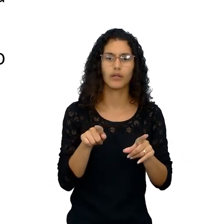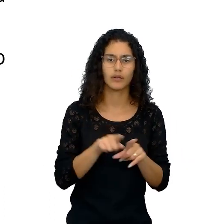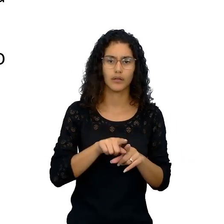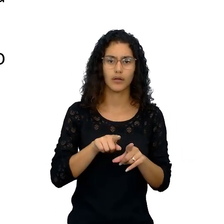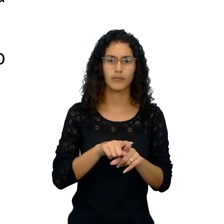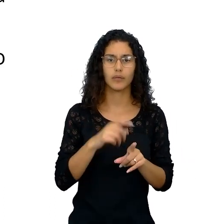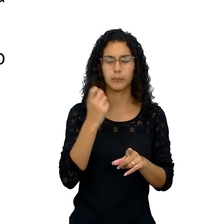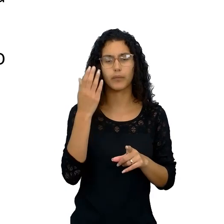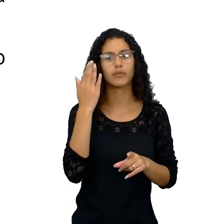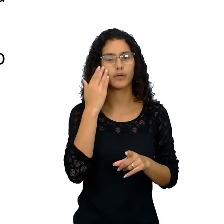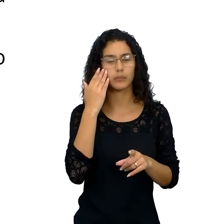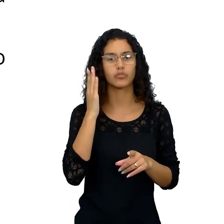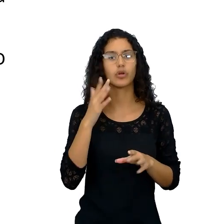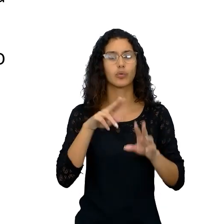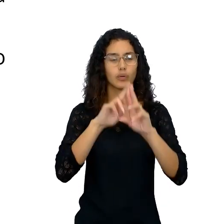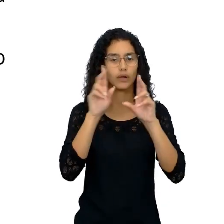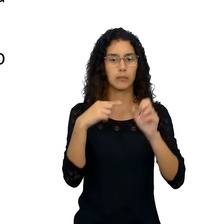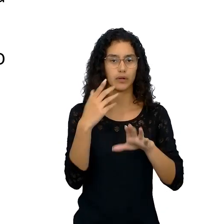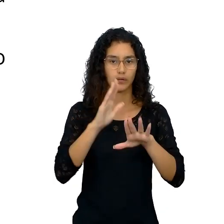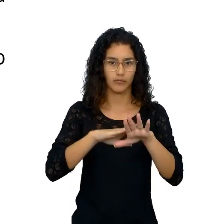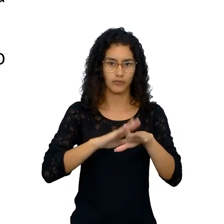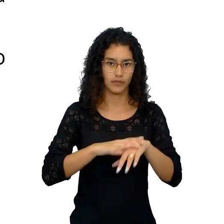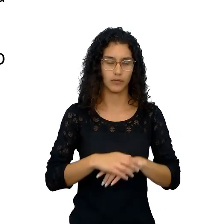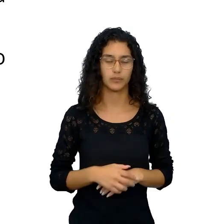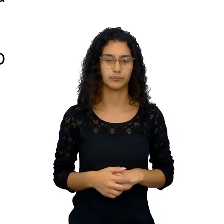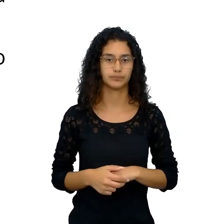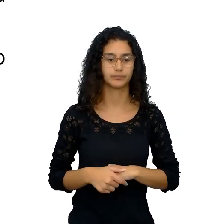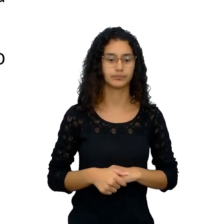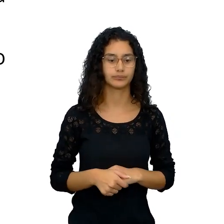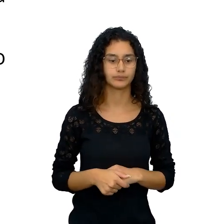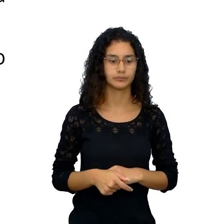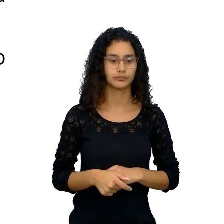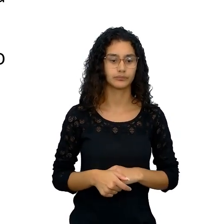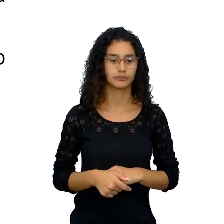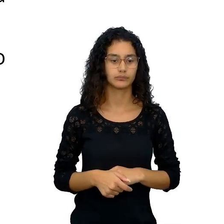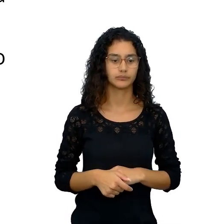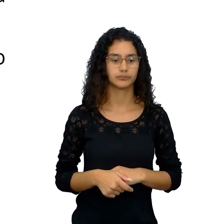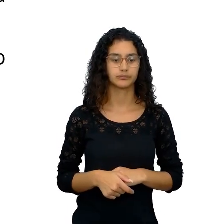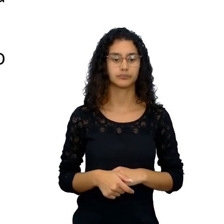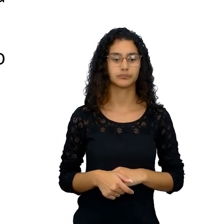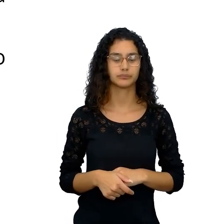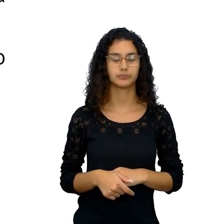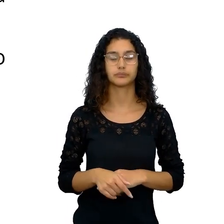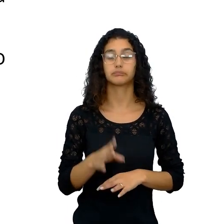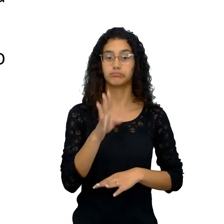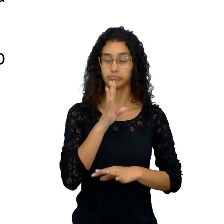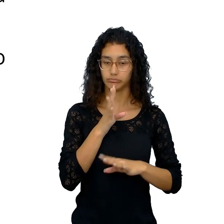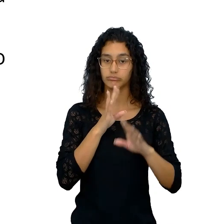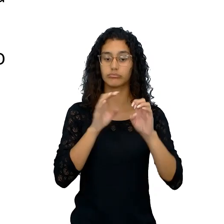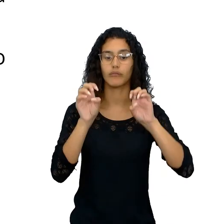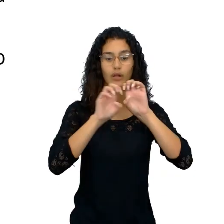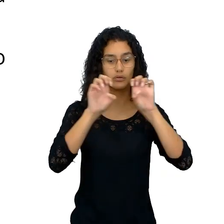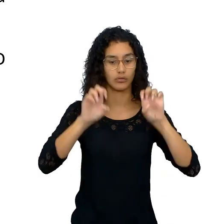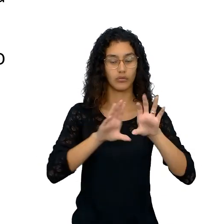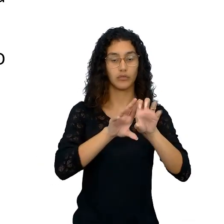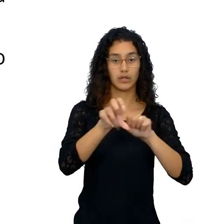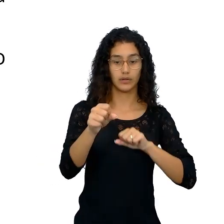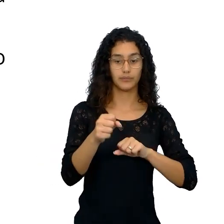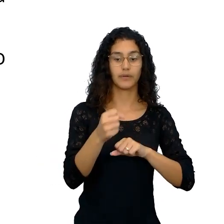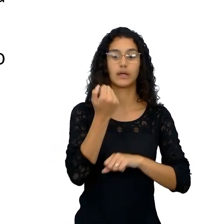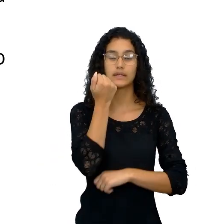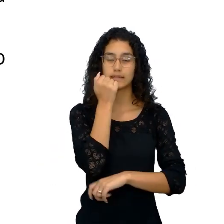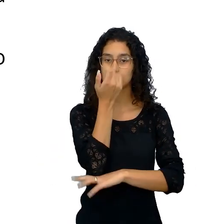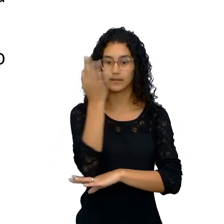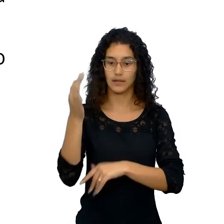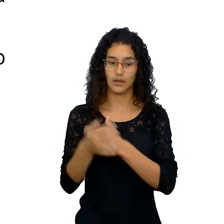estar acostumados com essa nova temática que a gente está trabalhando. Bom, conhecemos a estrutura das formações de